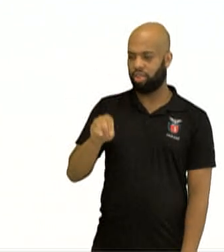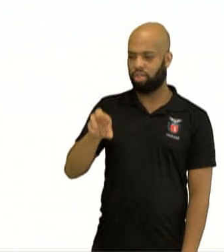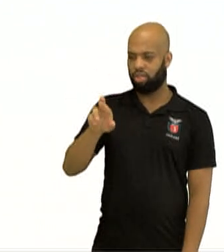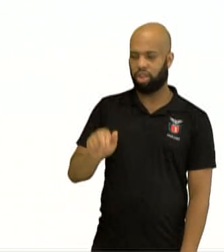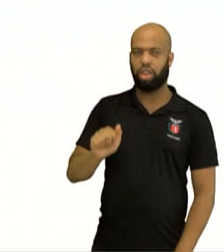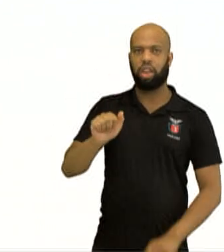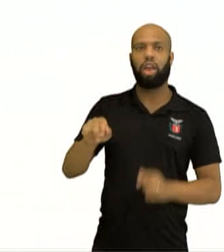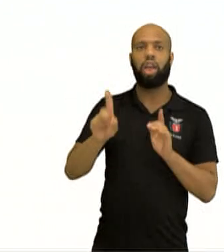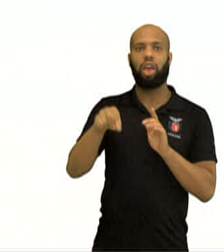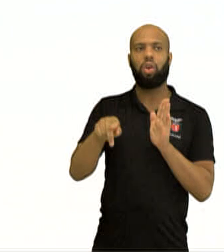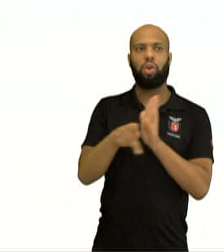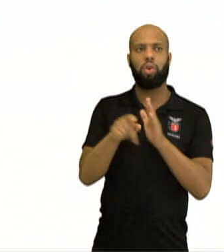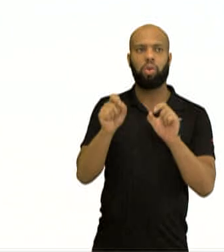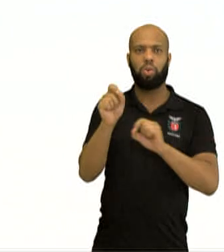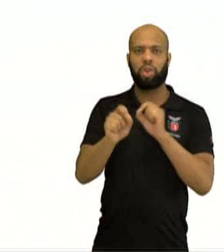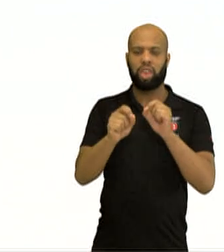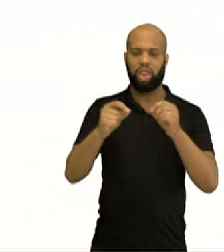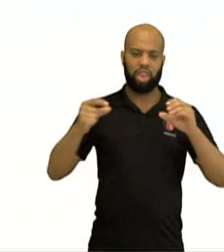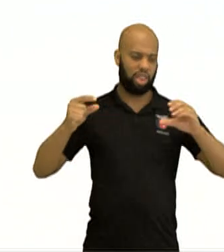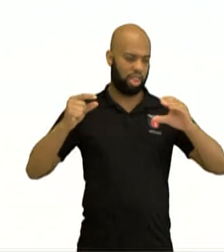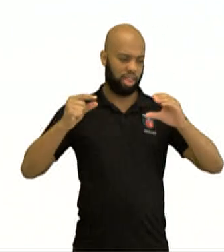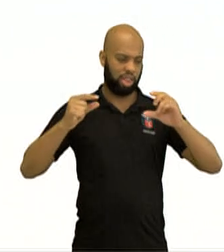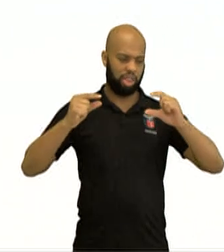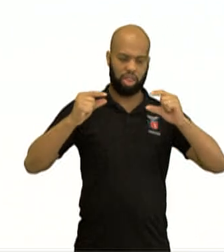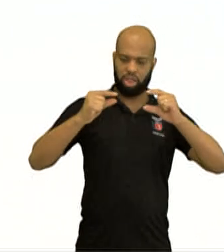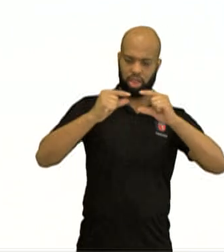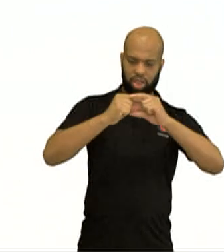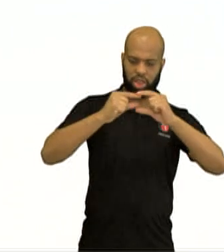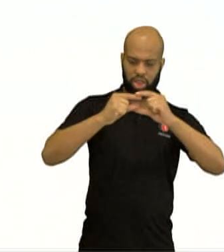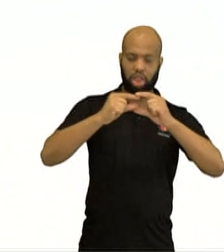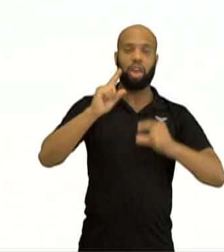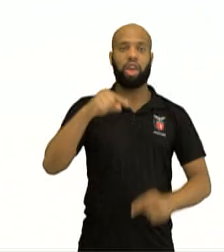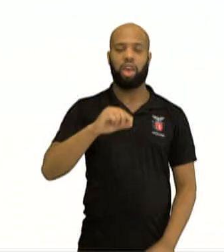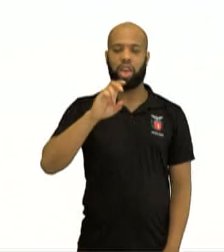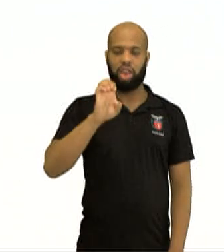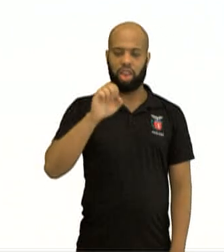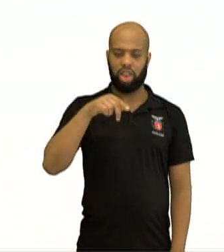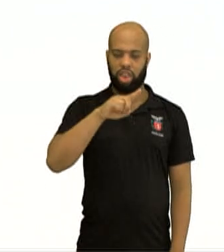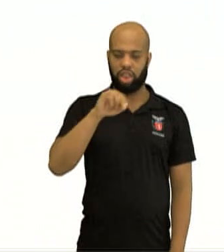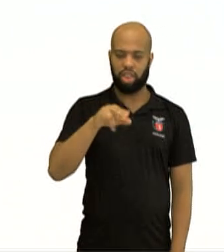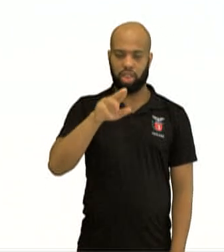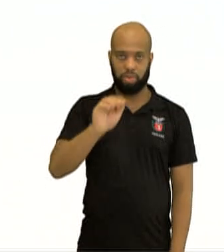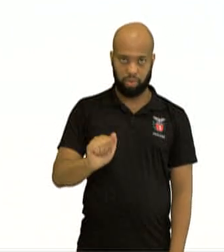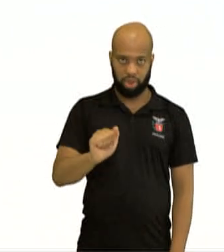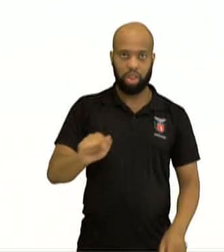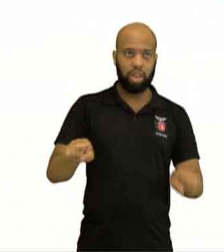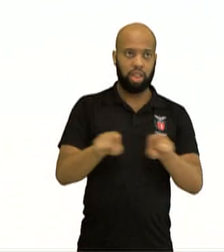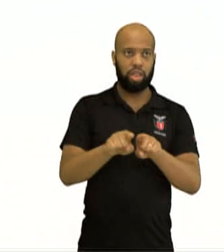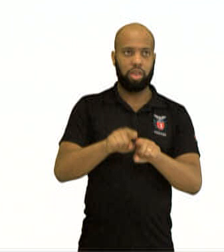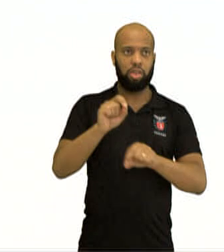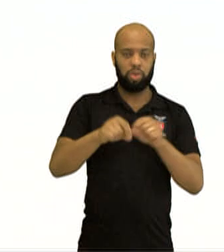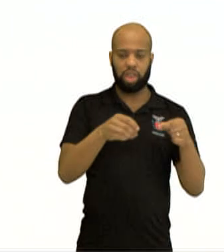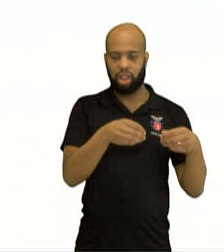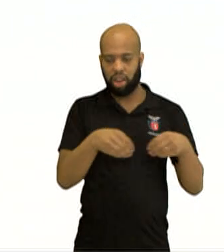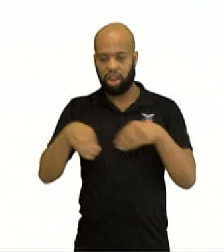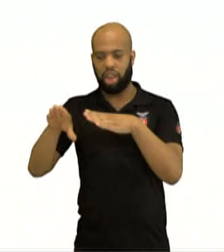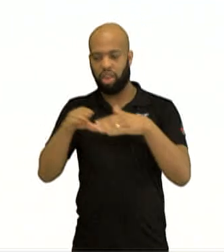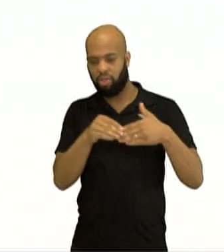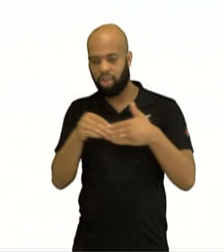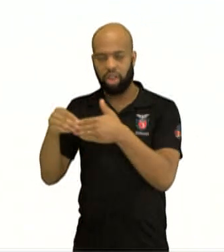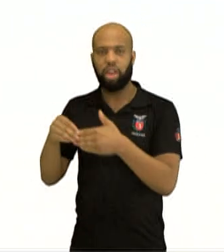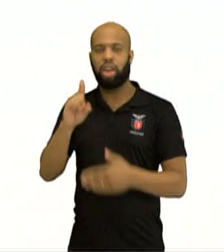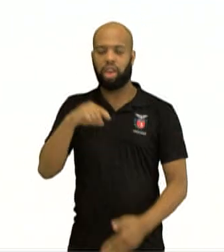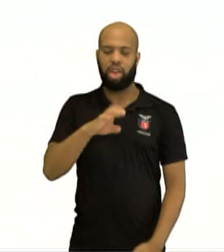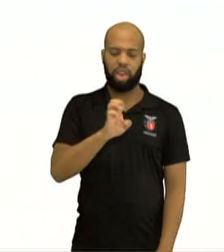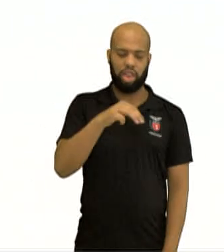pelas enzimas, uma ação contrátil, que seria na actina e miosina, e uma ação de transporte presente na